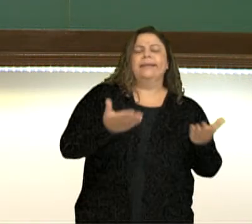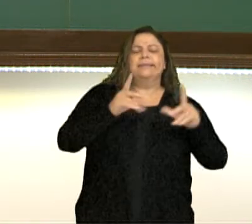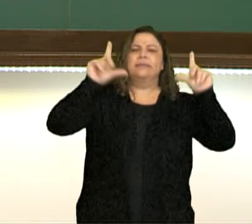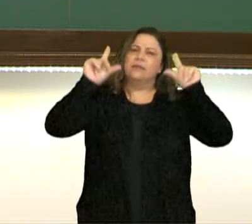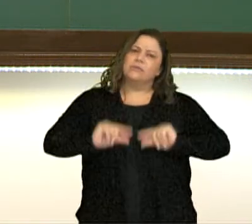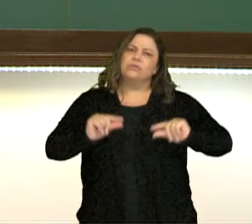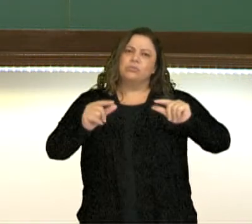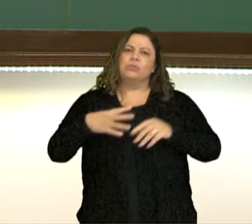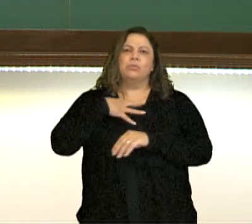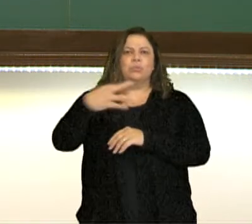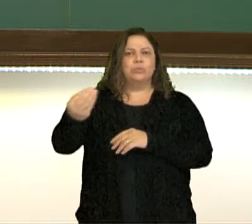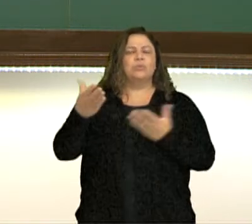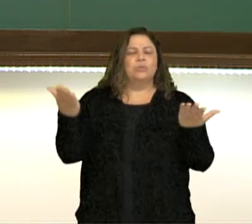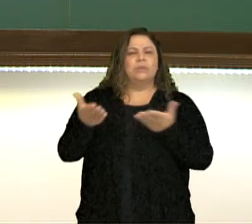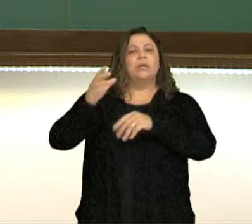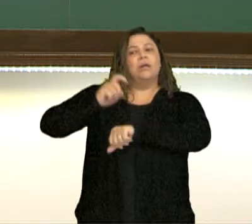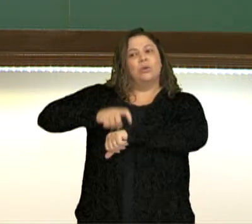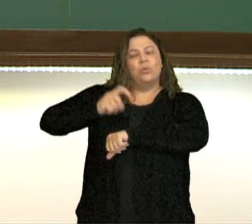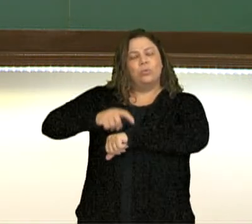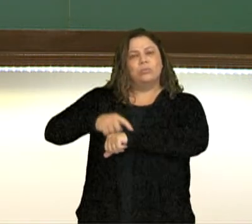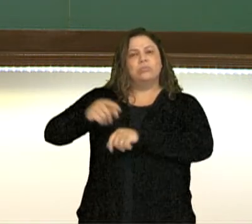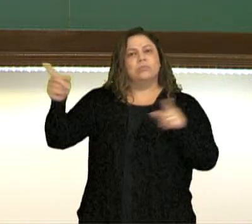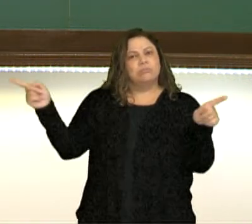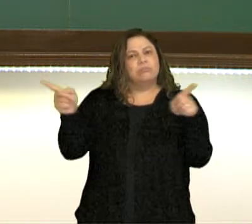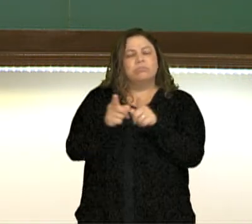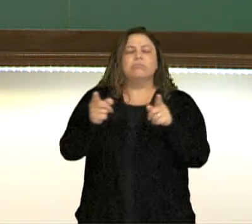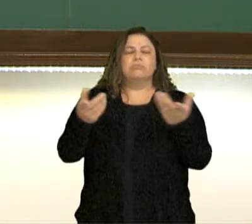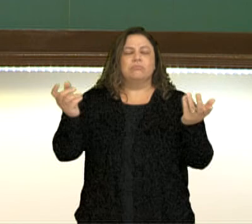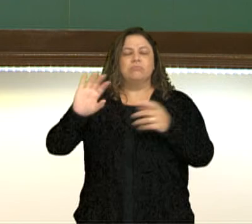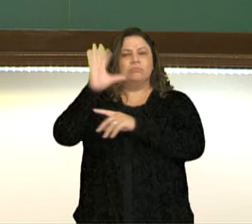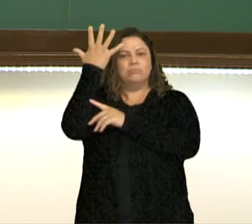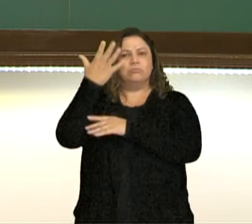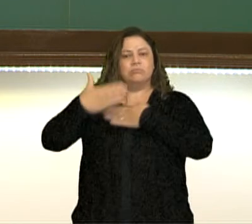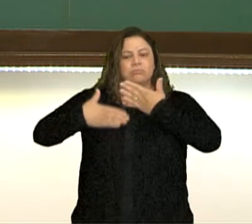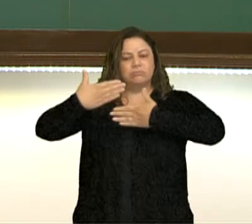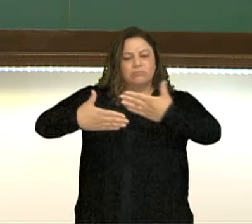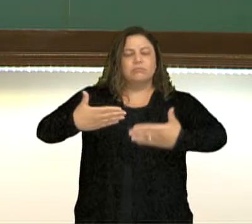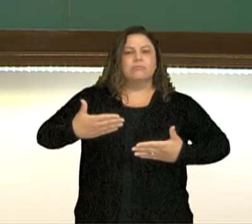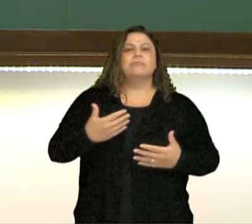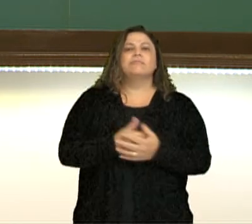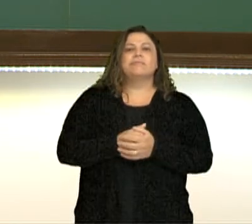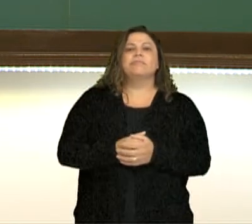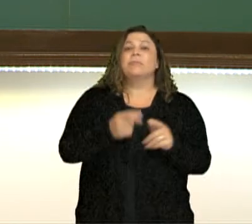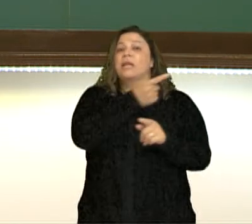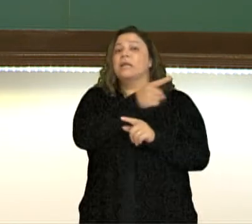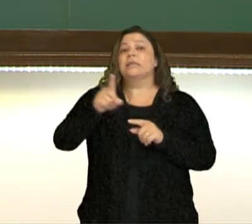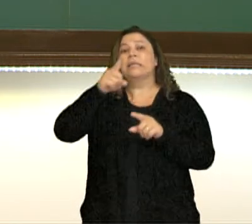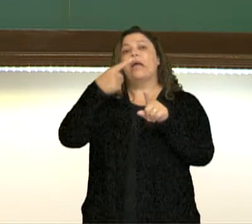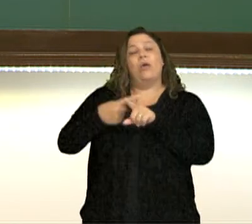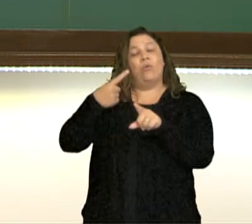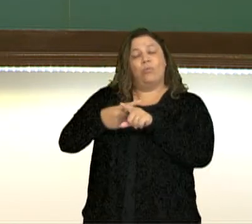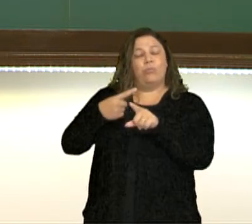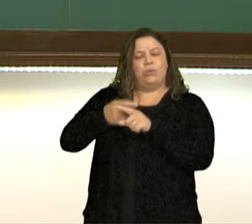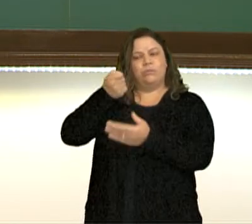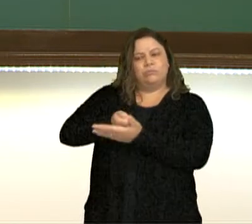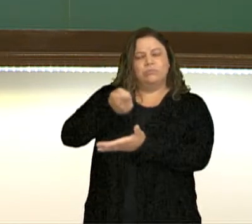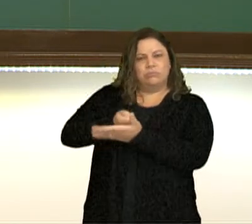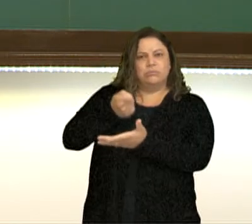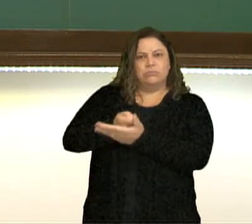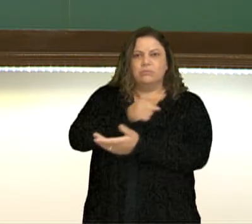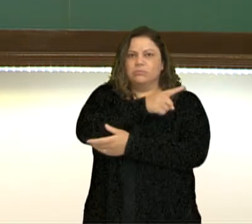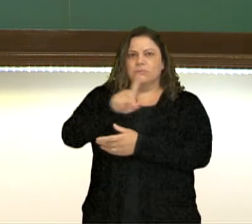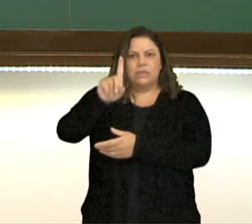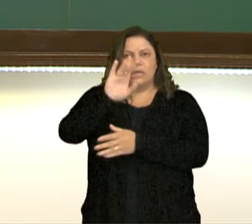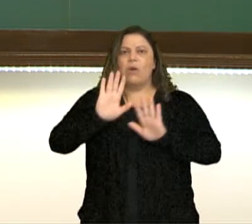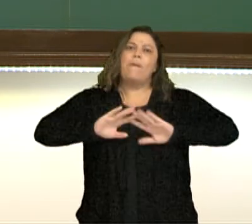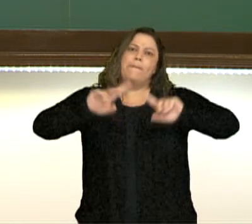filhos. E com o tempo, essa diminuição vem acontecendo, tá? Não porque estamos sendo obrigadas, nem nada